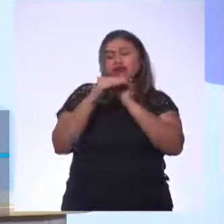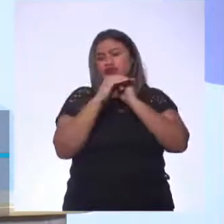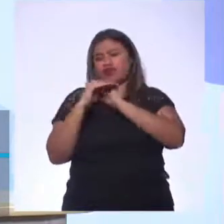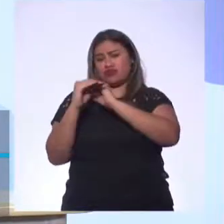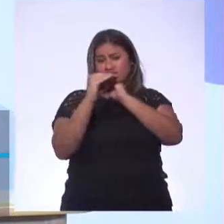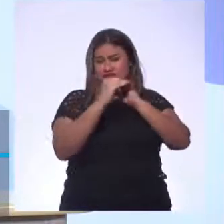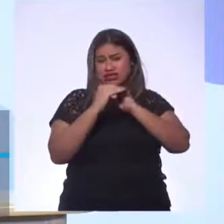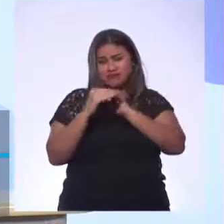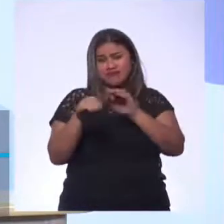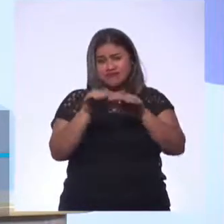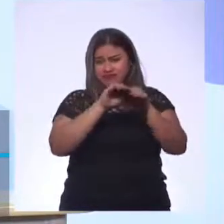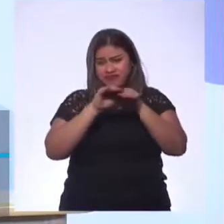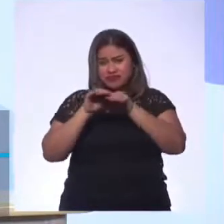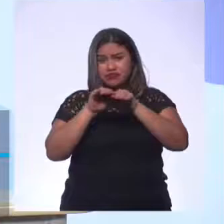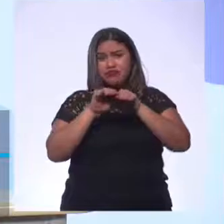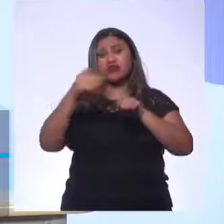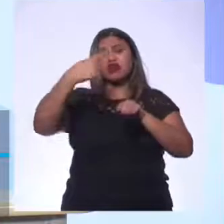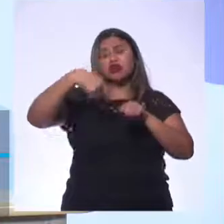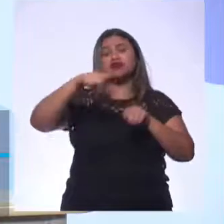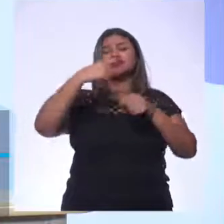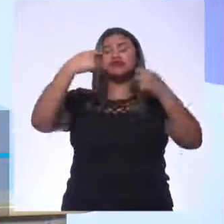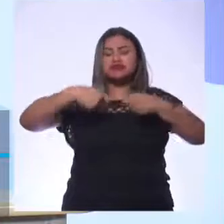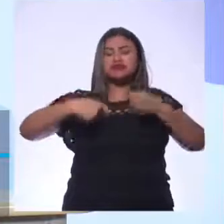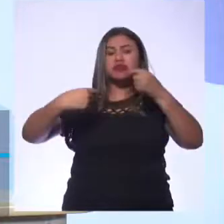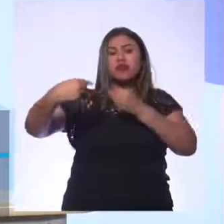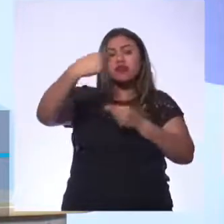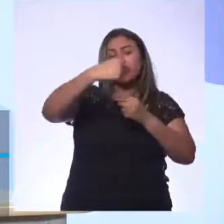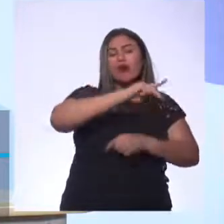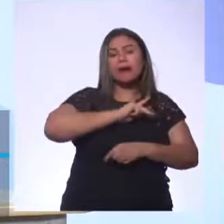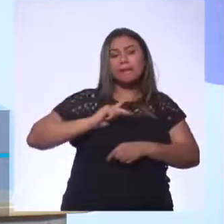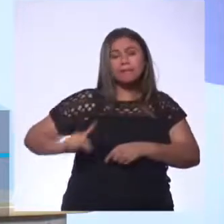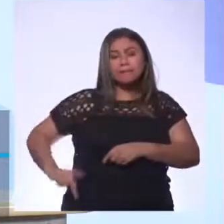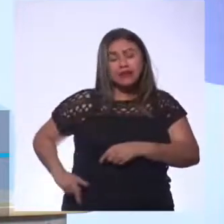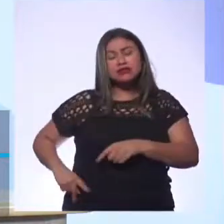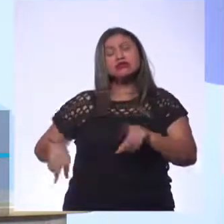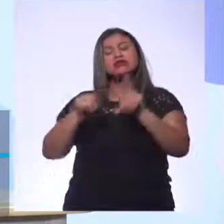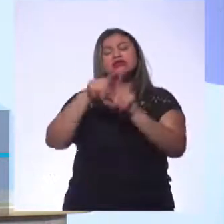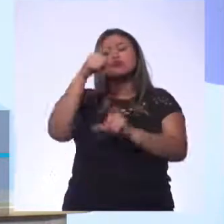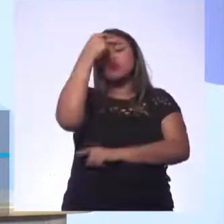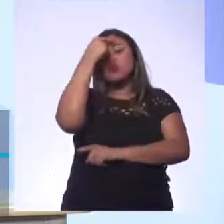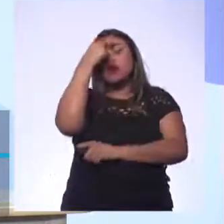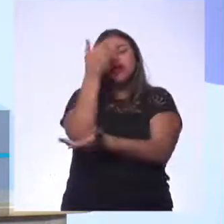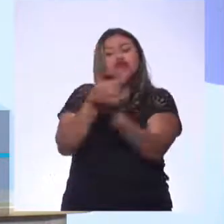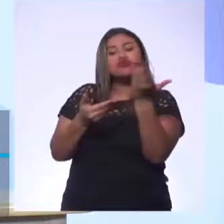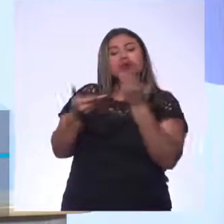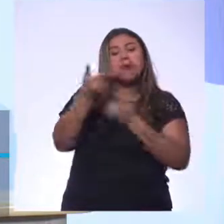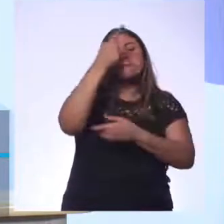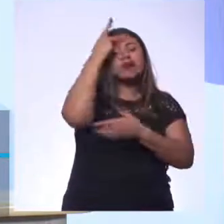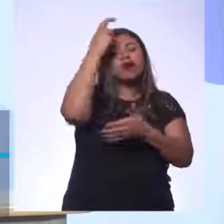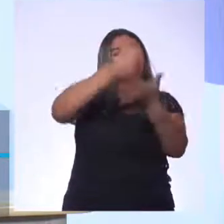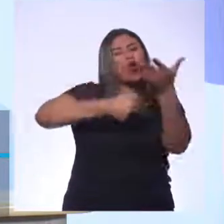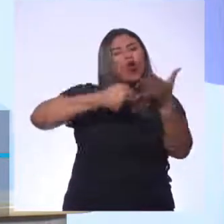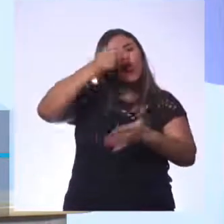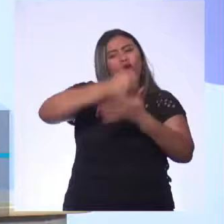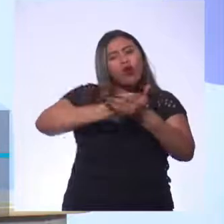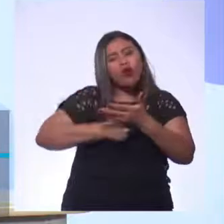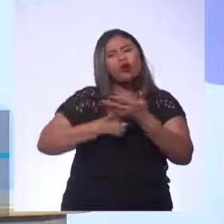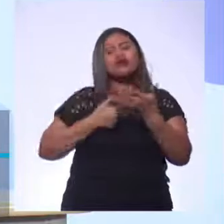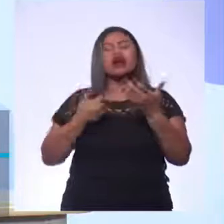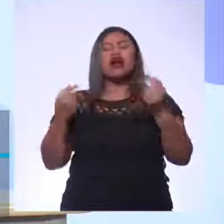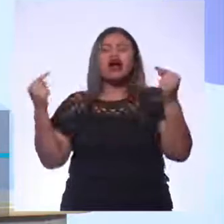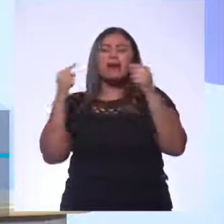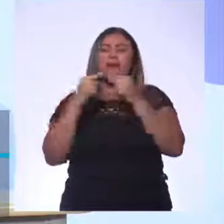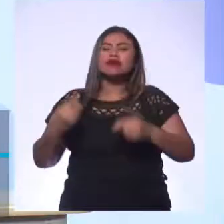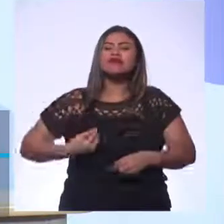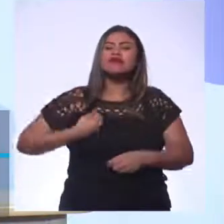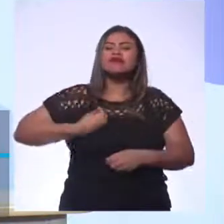Ed Joel falou, nós precisamos de políticas públicas e de uma consciência coletiva de pessoas que lutem para que a